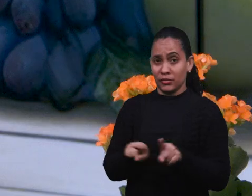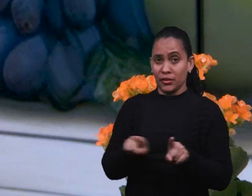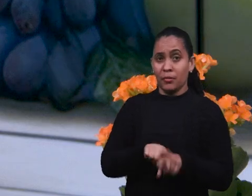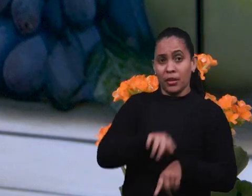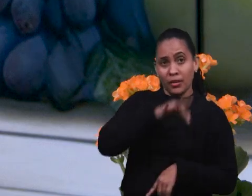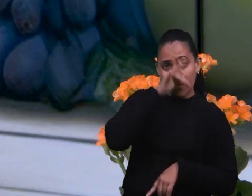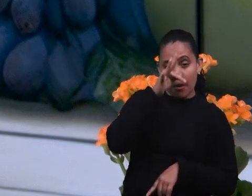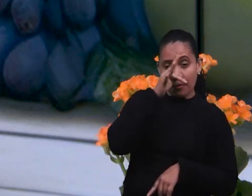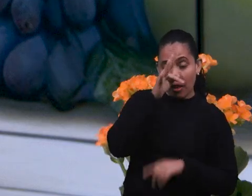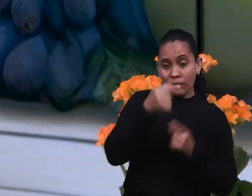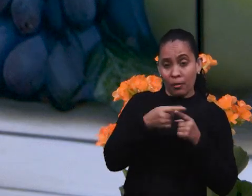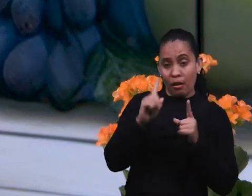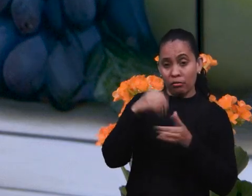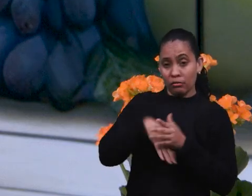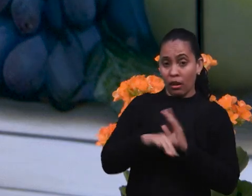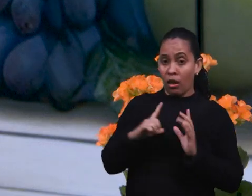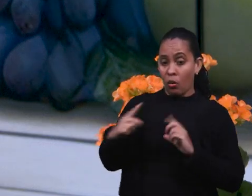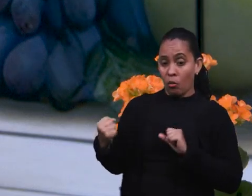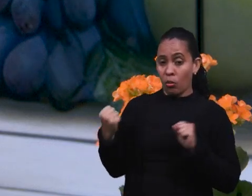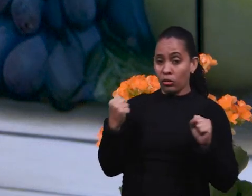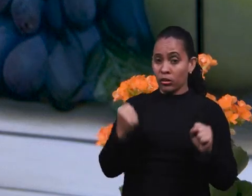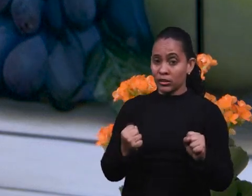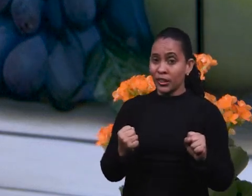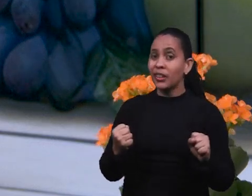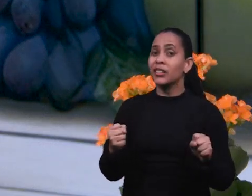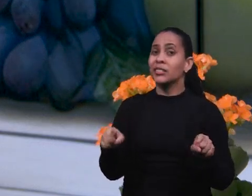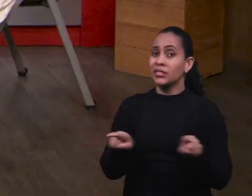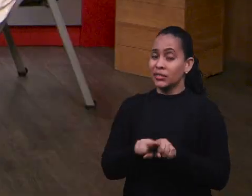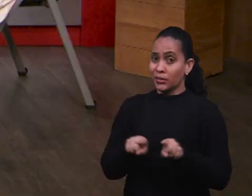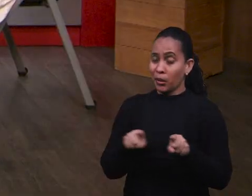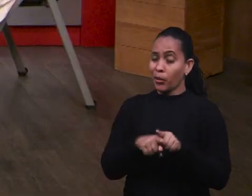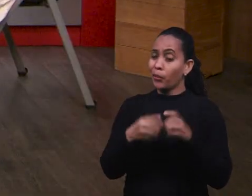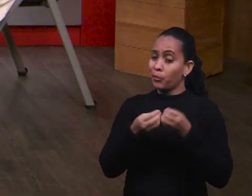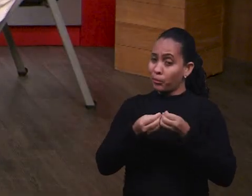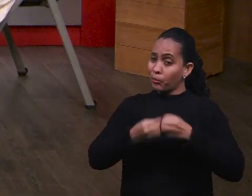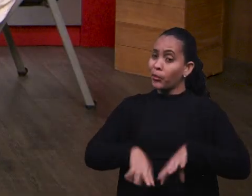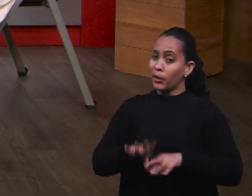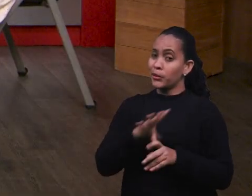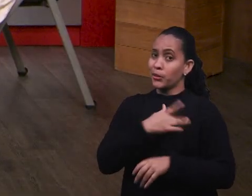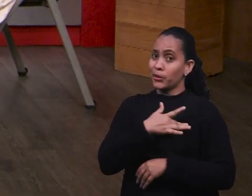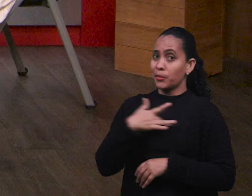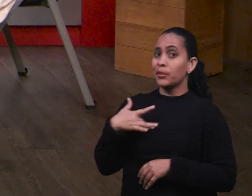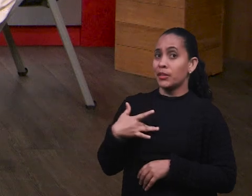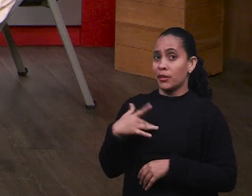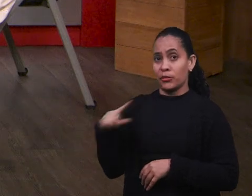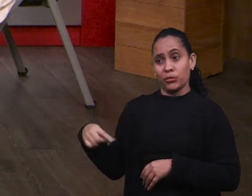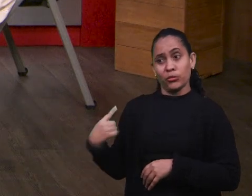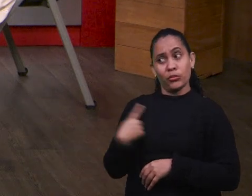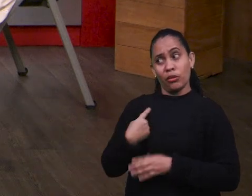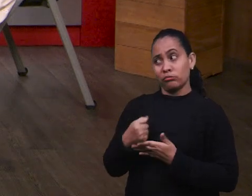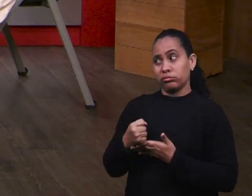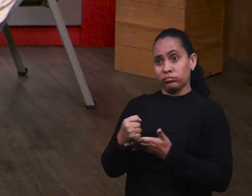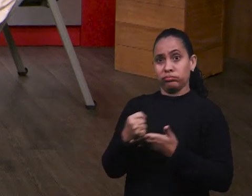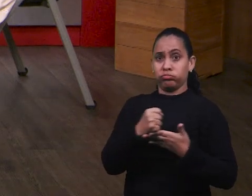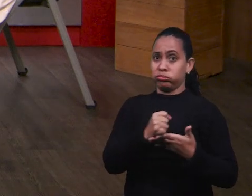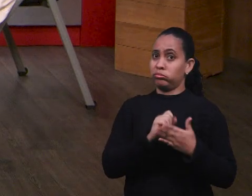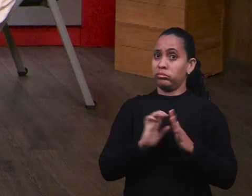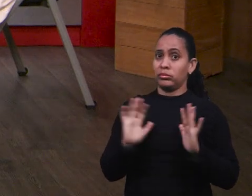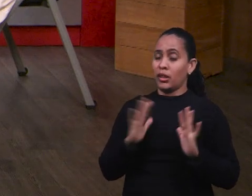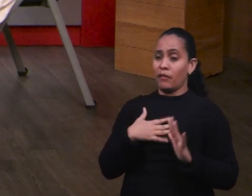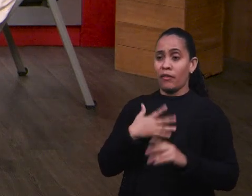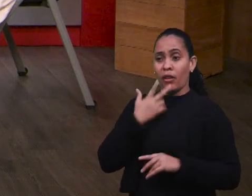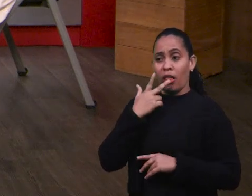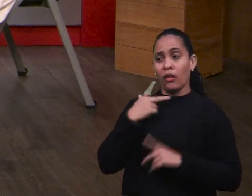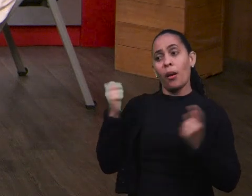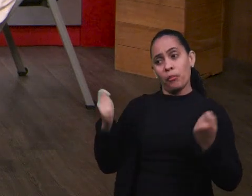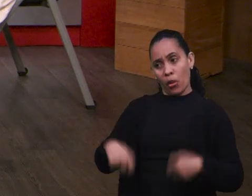tem ali um poder de causar algum tipo né? de Realmente. sintoma, né? Então a gente nunca recomenda. Sim, sim.